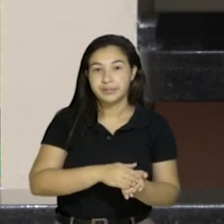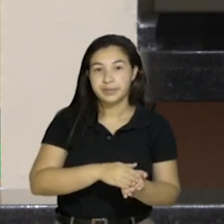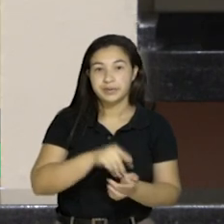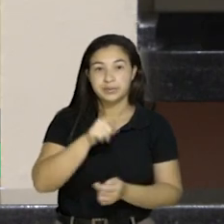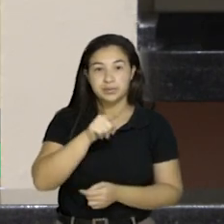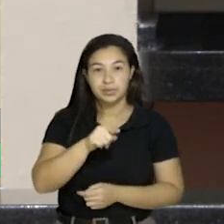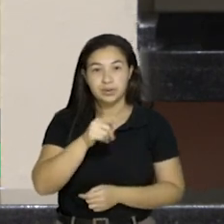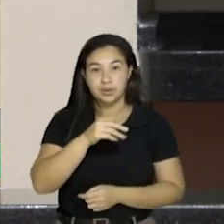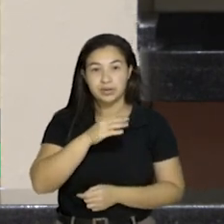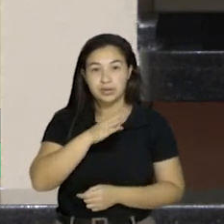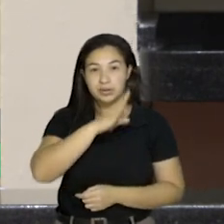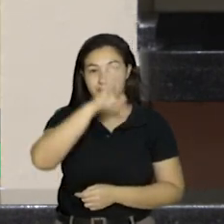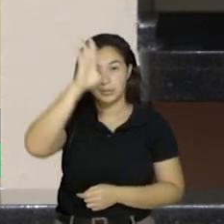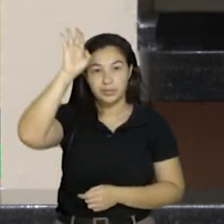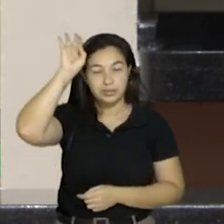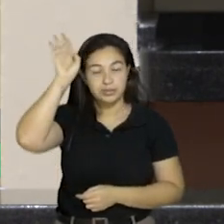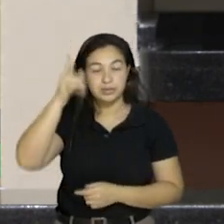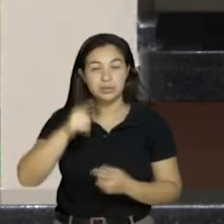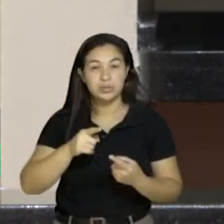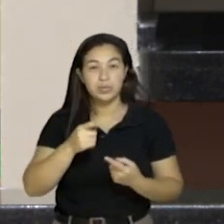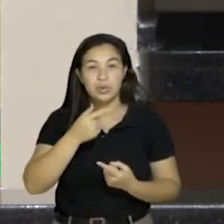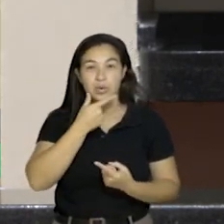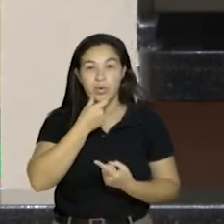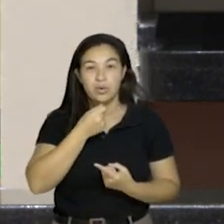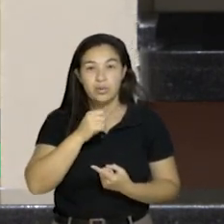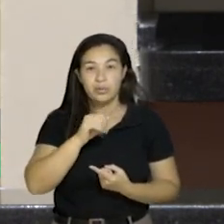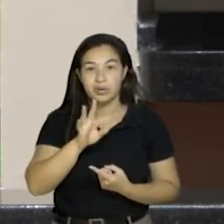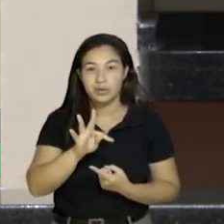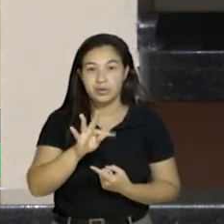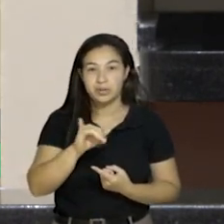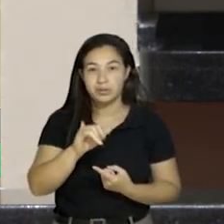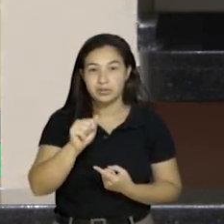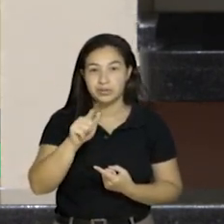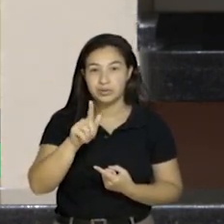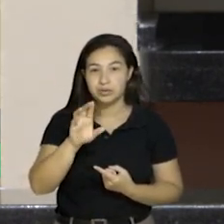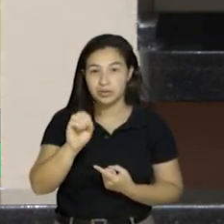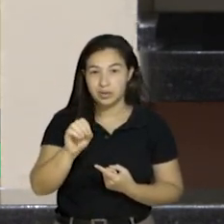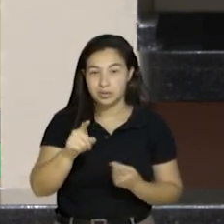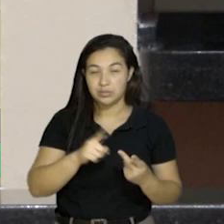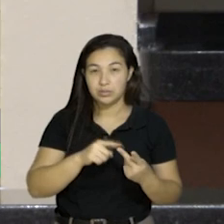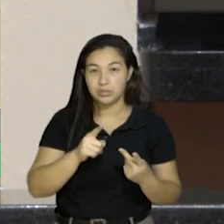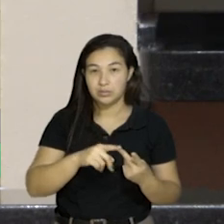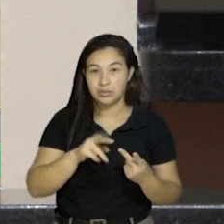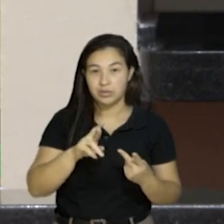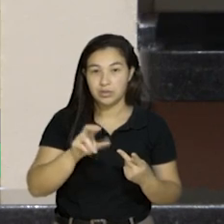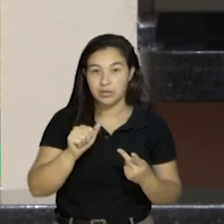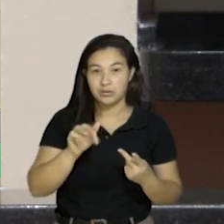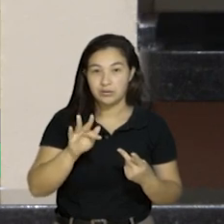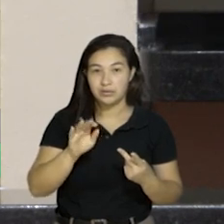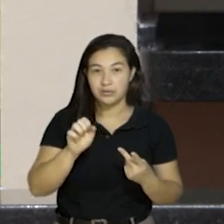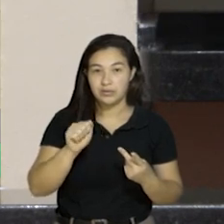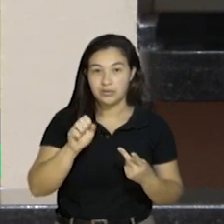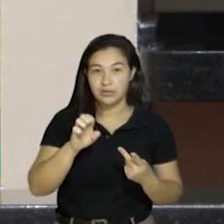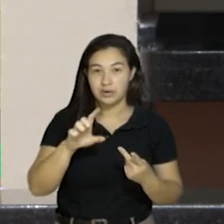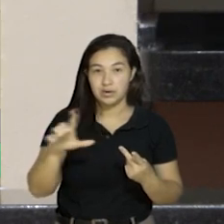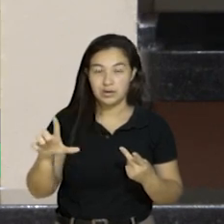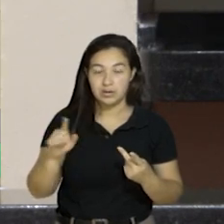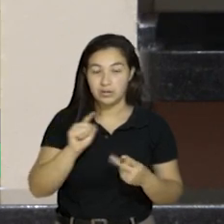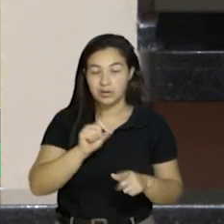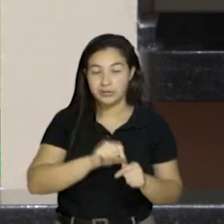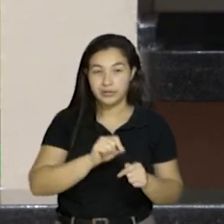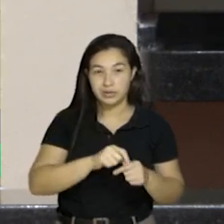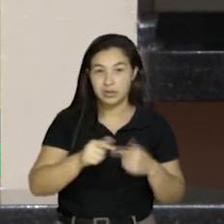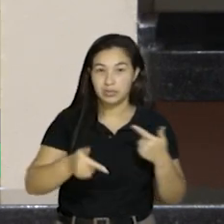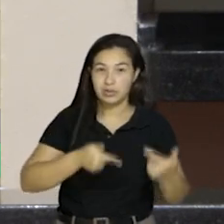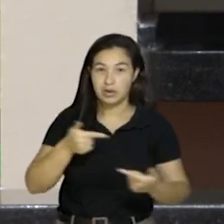Bombeiros Militares Tiago diário Zetti Nunes e Rafael zili Borges pelos relevantes